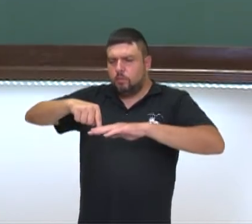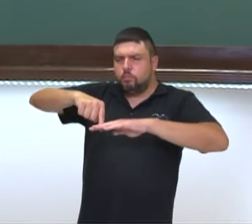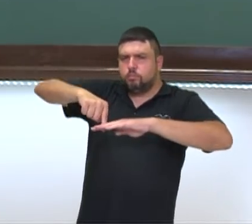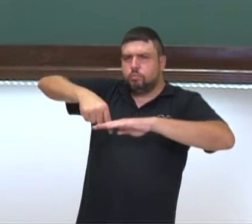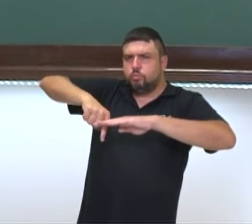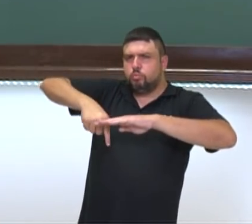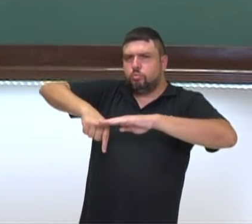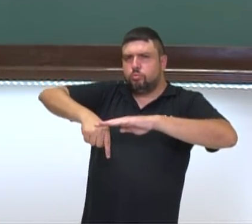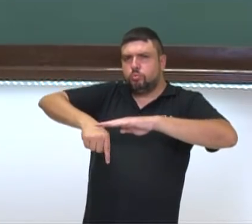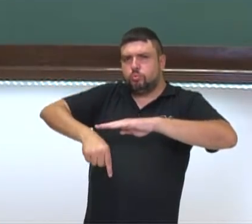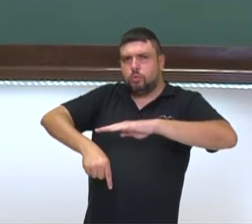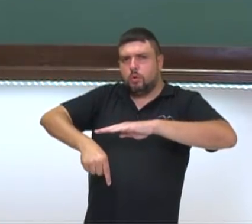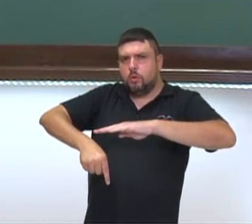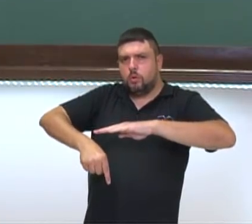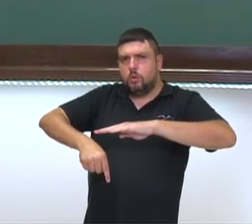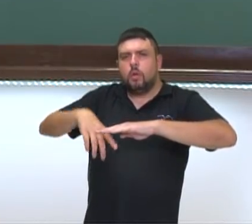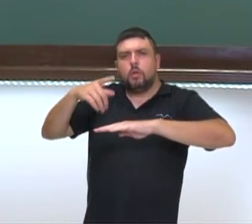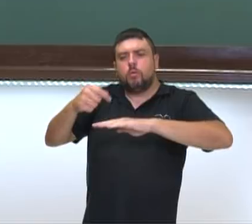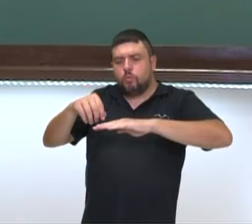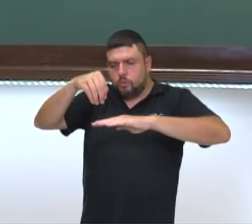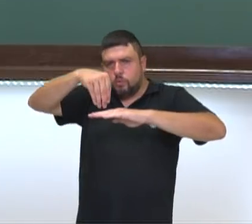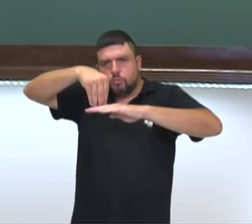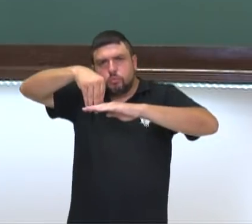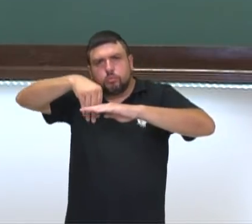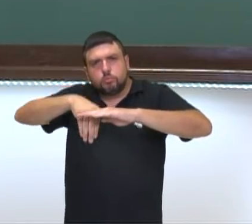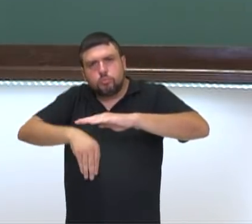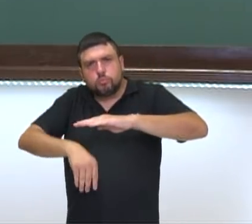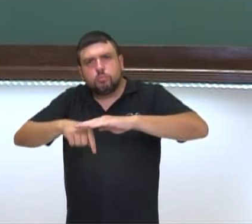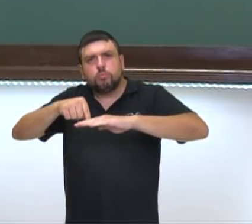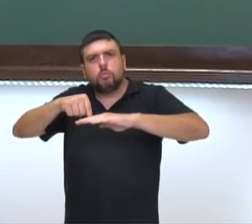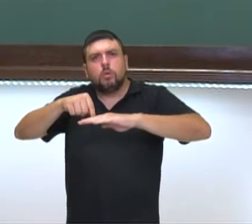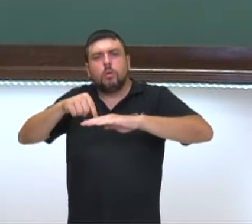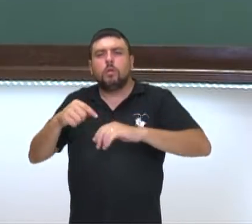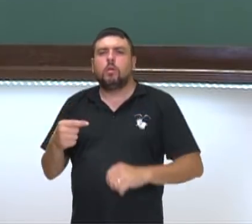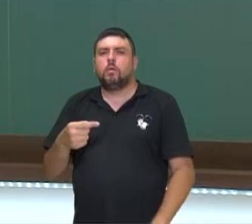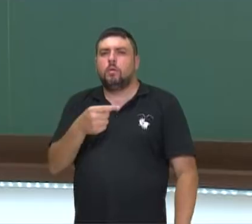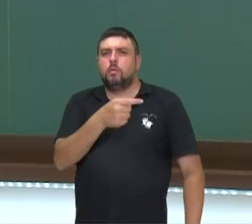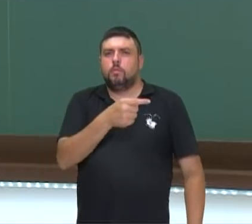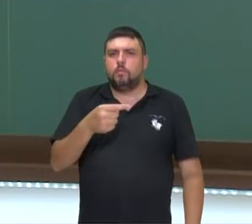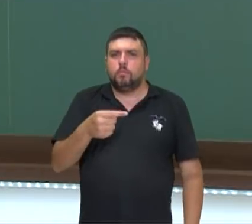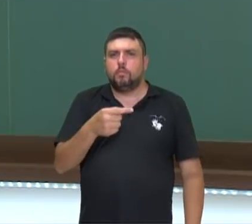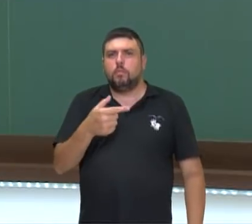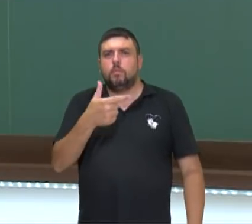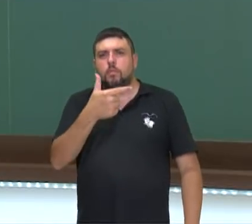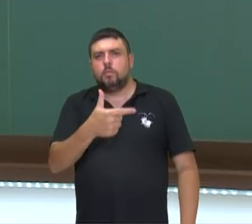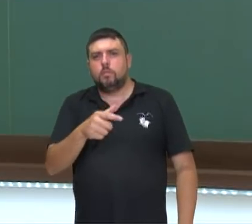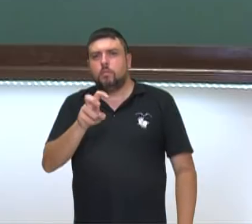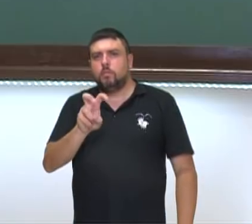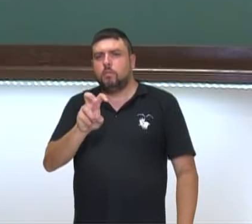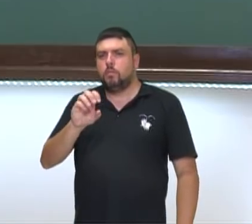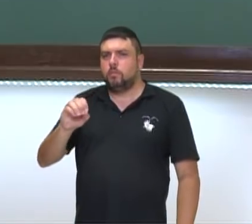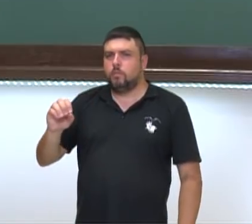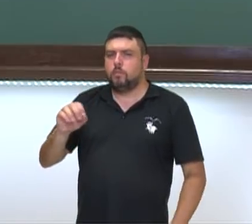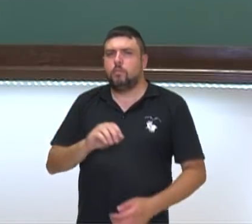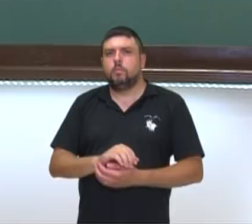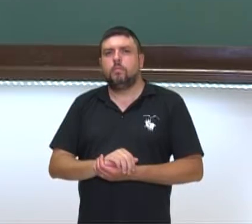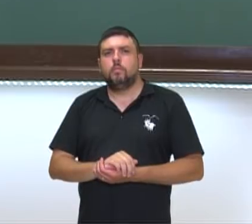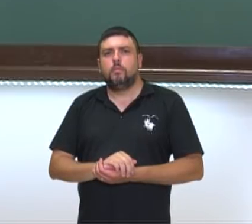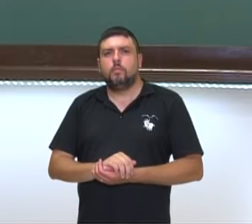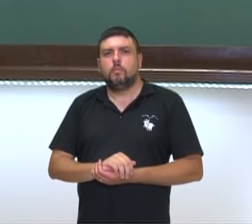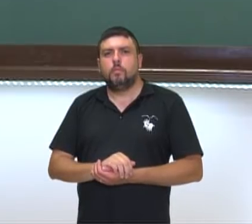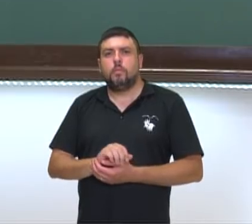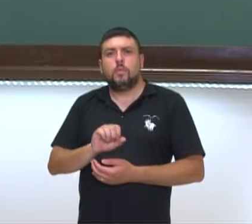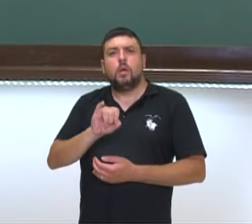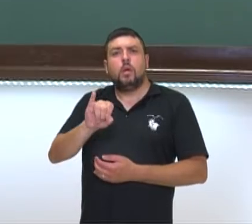profundidade é o que vai profundo, então vai ser menos 2.500. Se não fosse